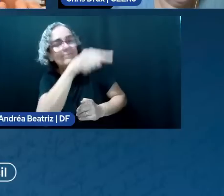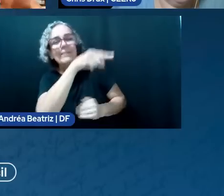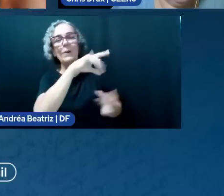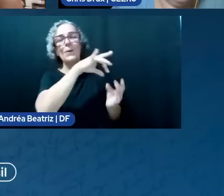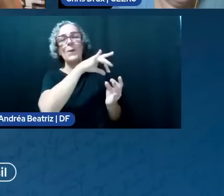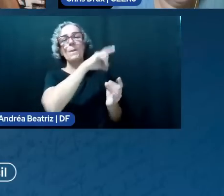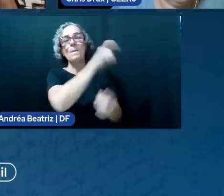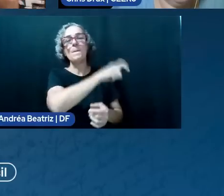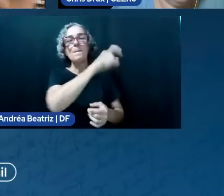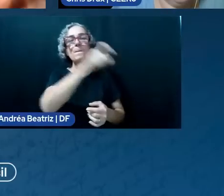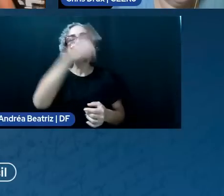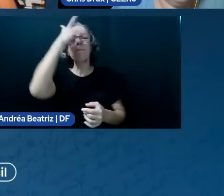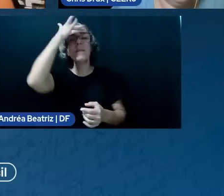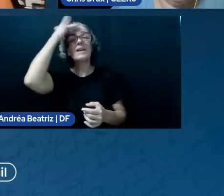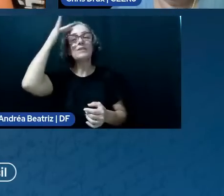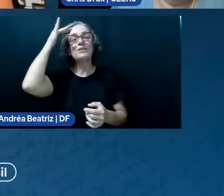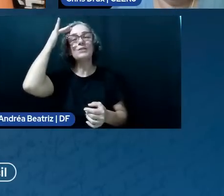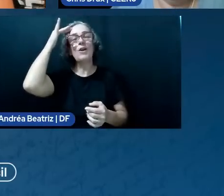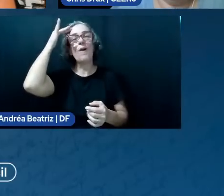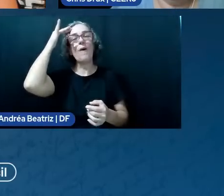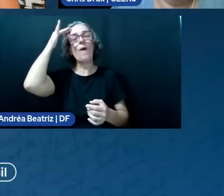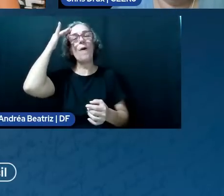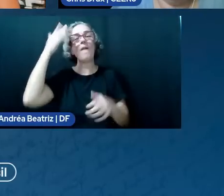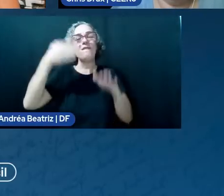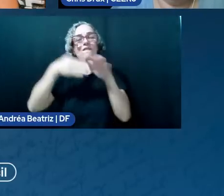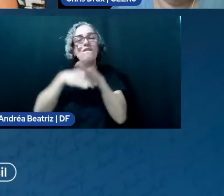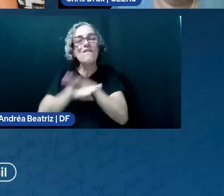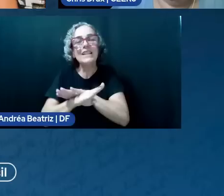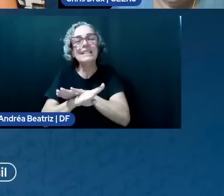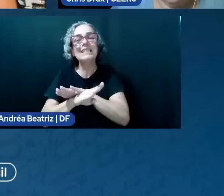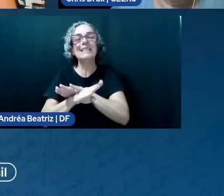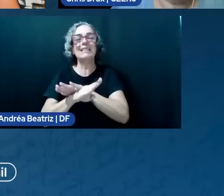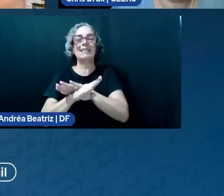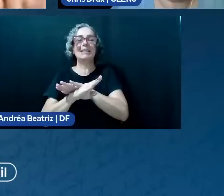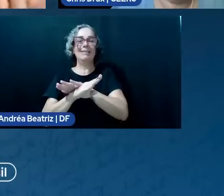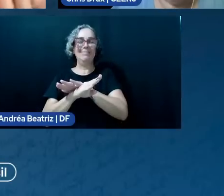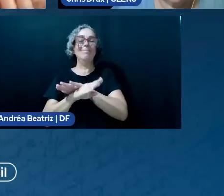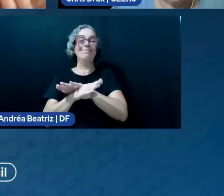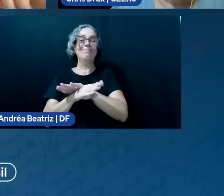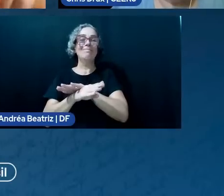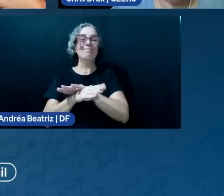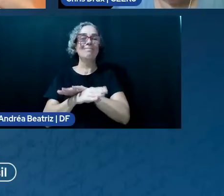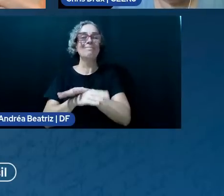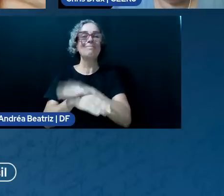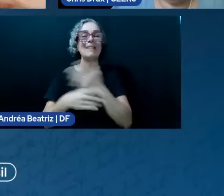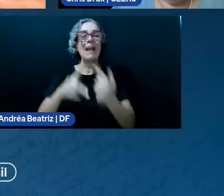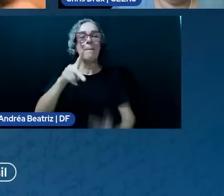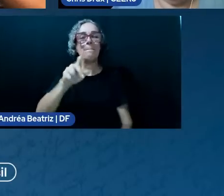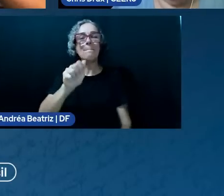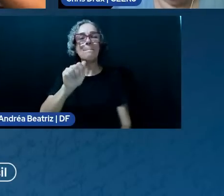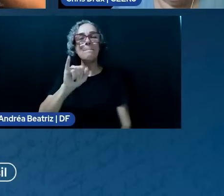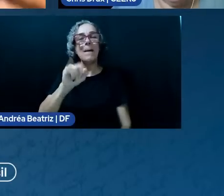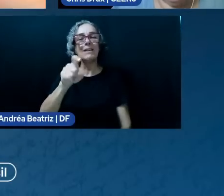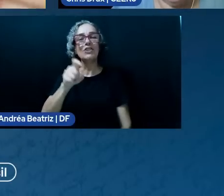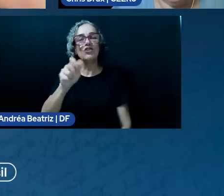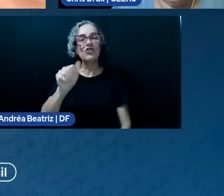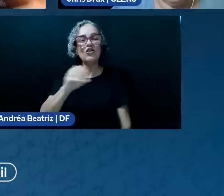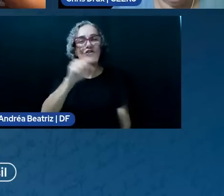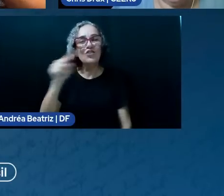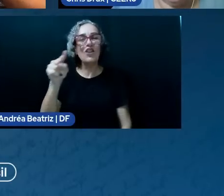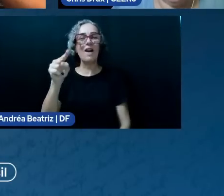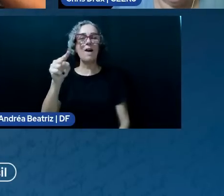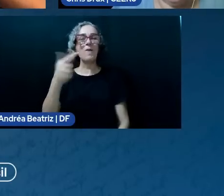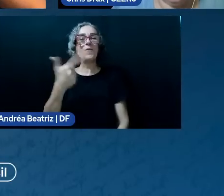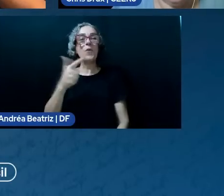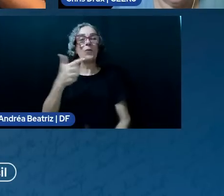assim: ou que podem tornar-se tais. Ou seja, a própria simpatia, a